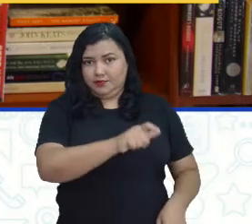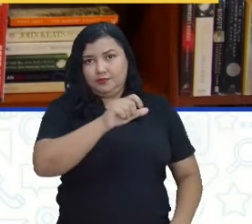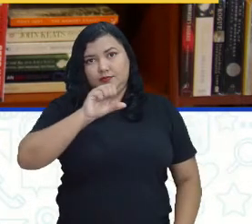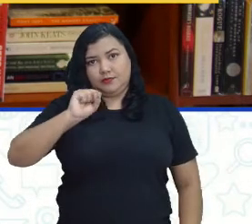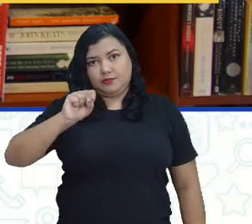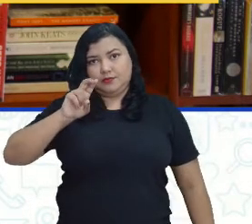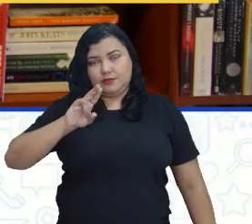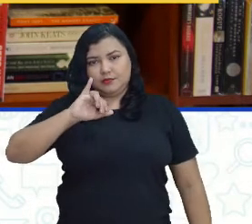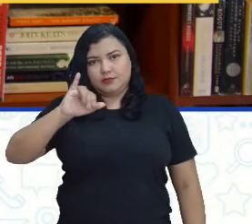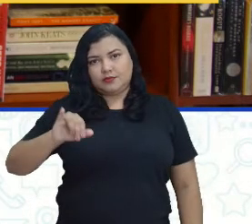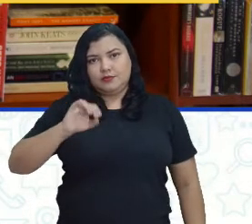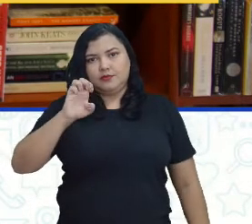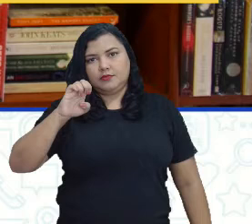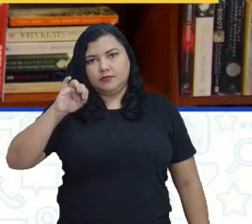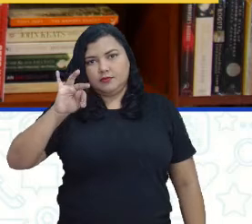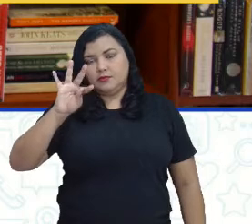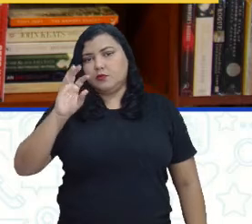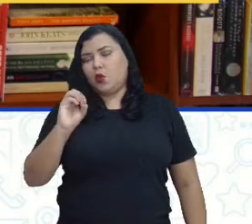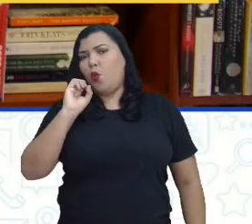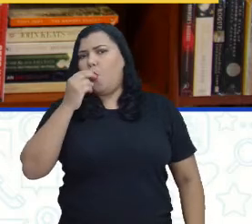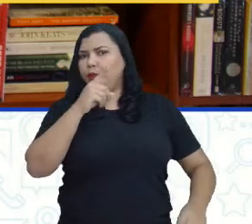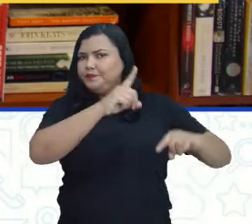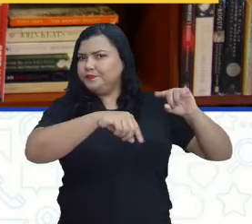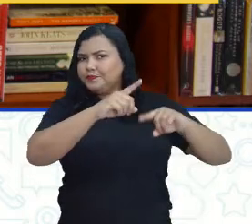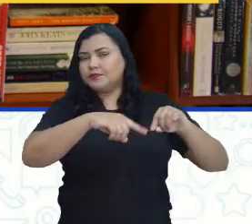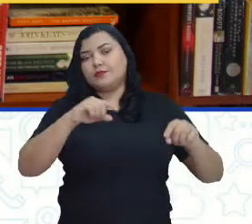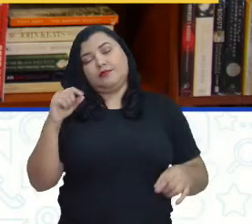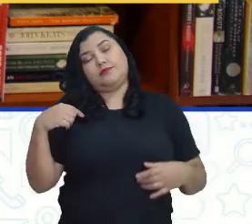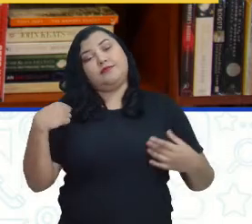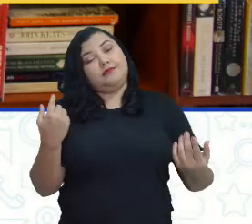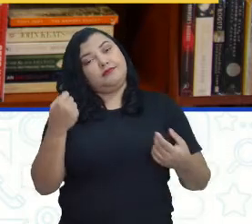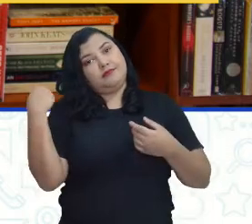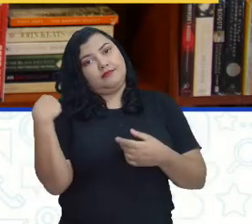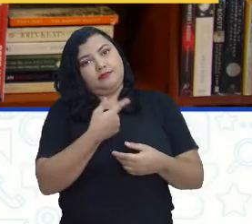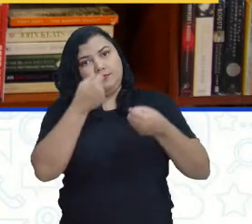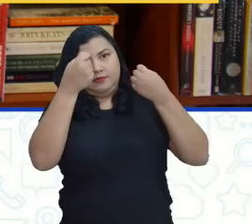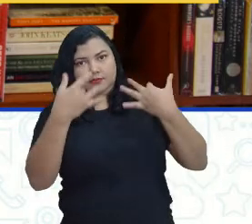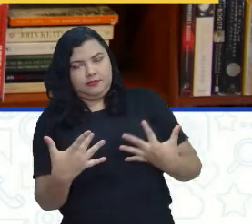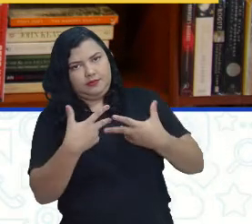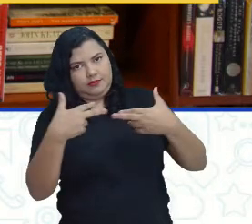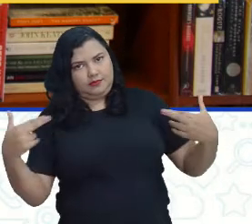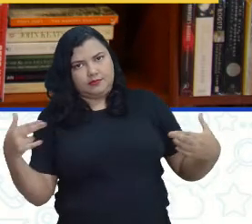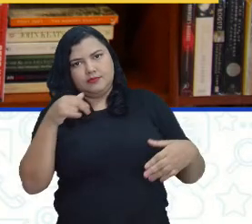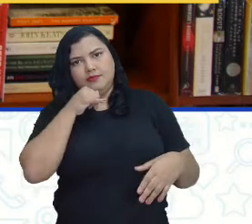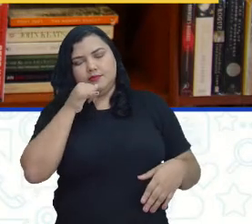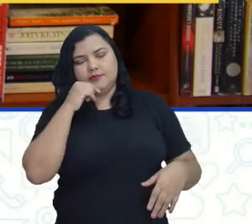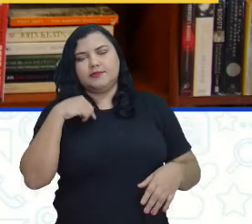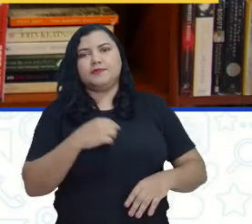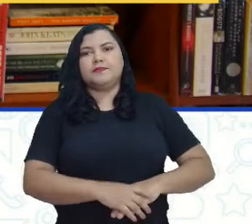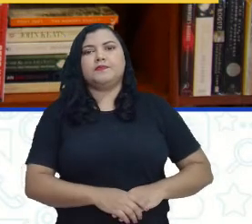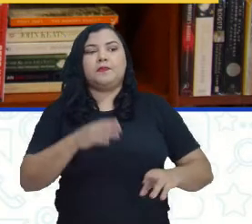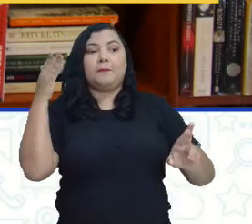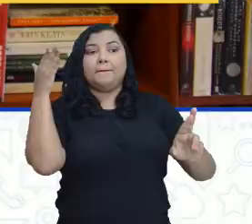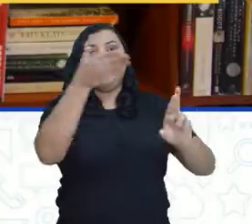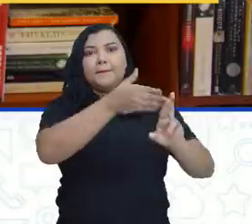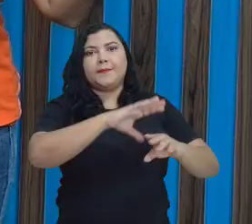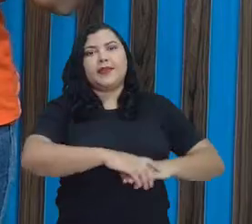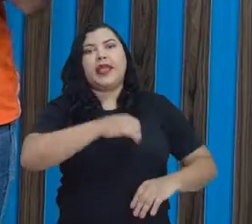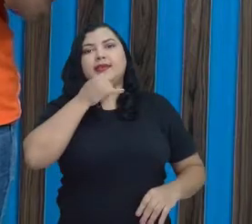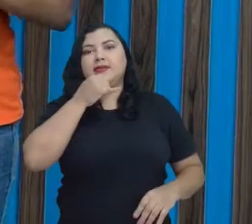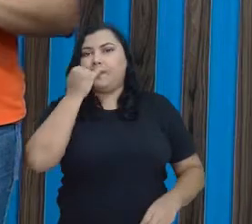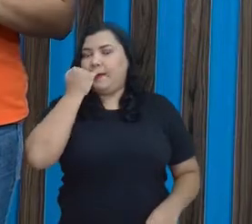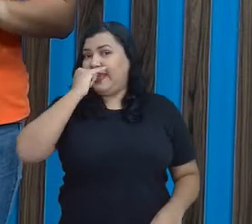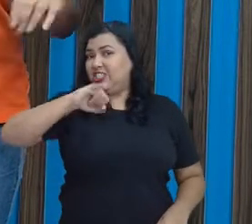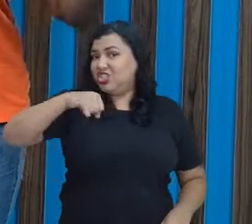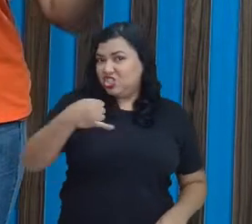sujeito é aquele elemento, ser ou seres, de quem se declara alguma coisa. O sujeito será aquele de quem se fala. Se eu digo Jéssica